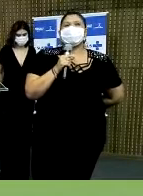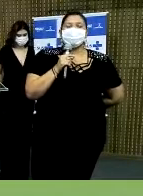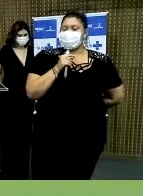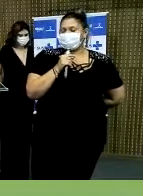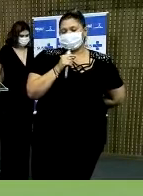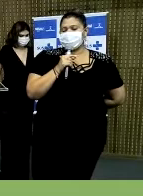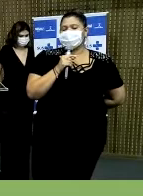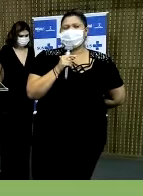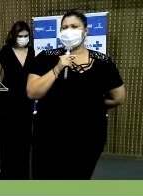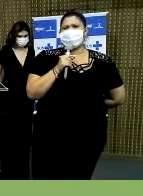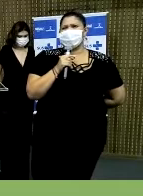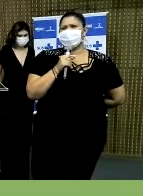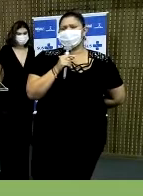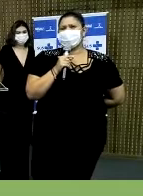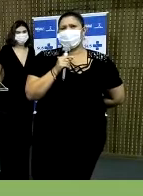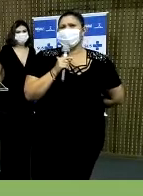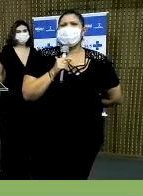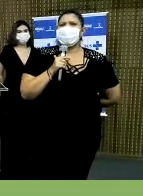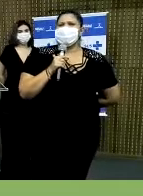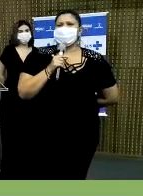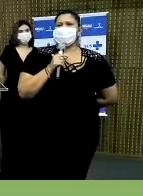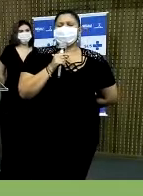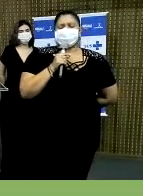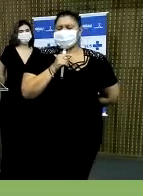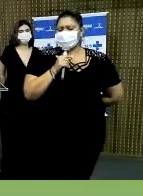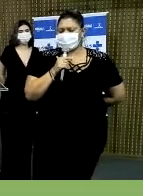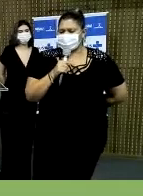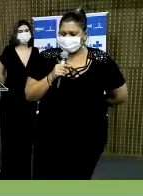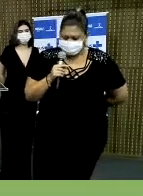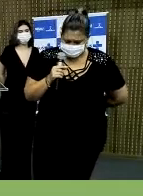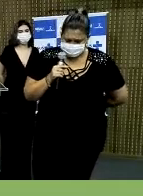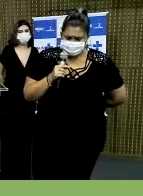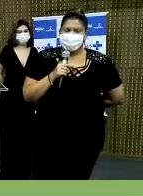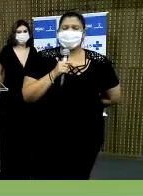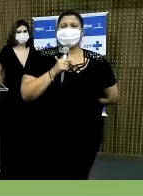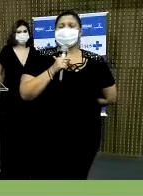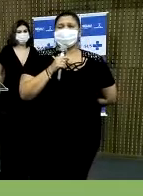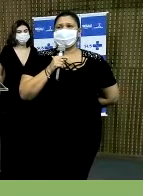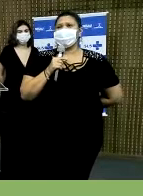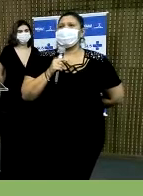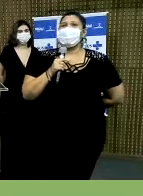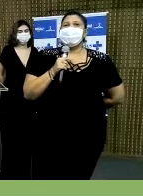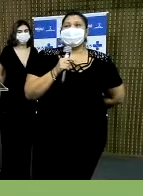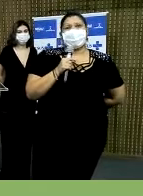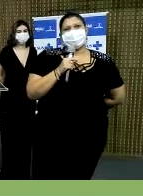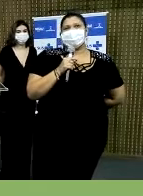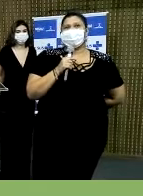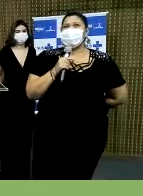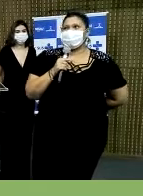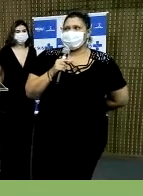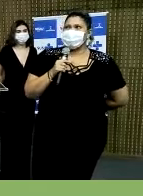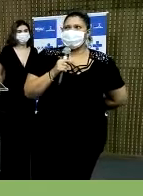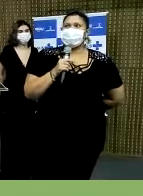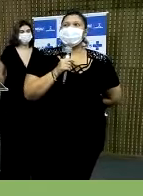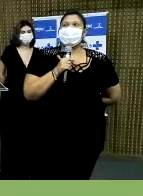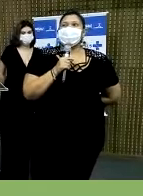pelo acolhimento. Eles fazem um trabalho muito bom de orientação. O atendimento, assim, o que mais foi campeão